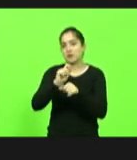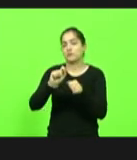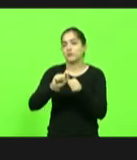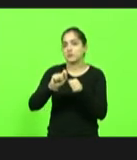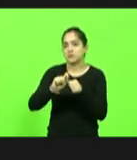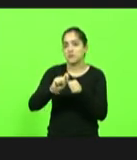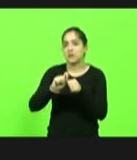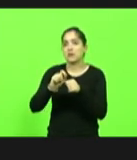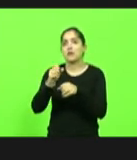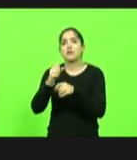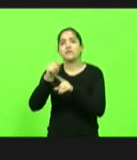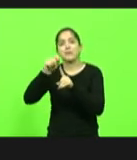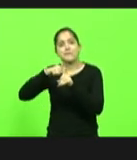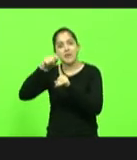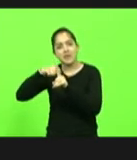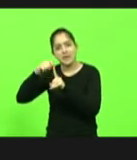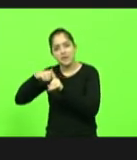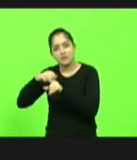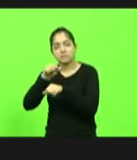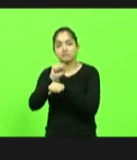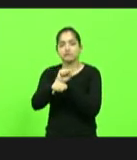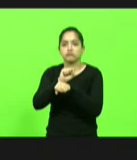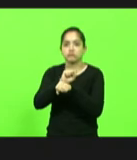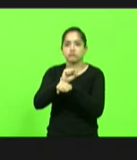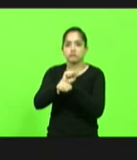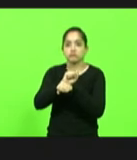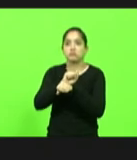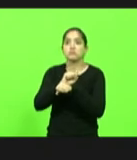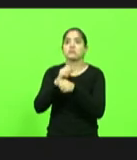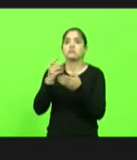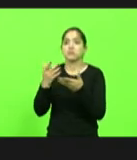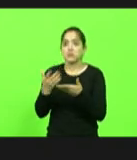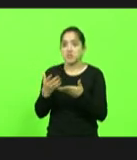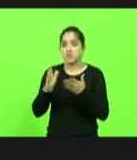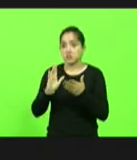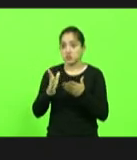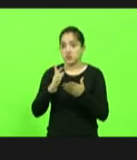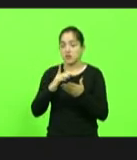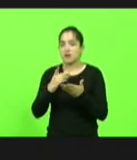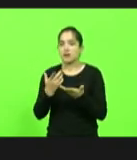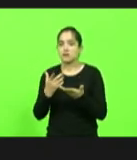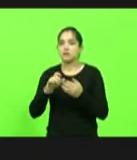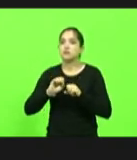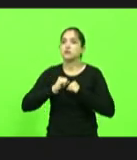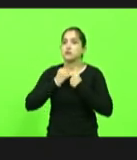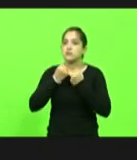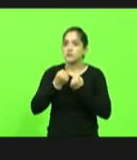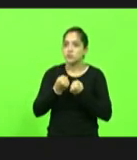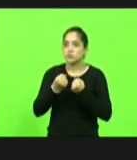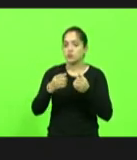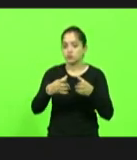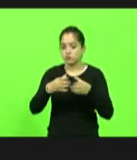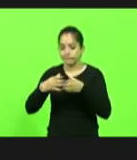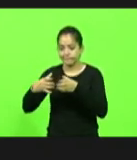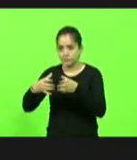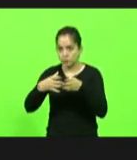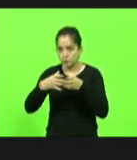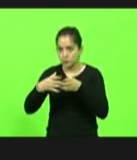meses esperando. Então, que isso, já que temos os defensores, temos o pessoal